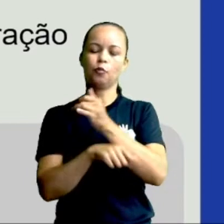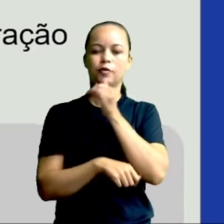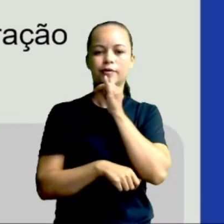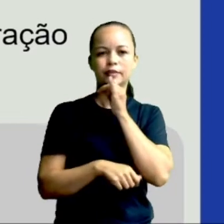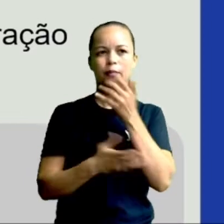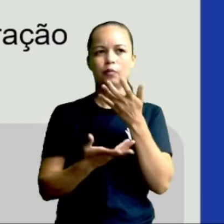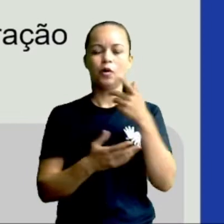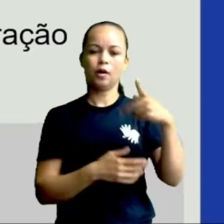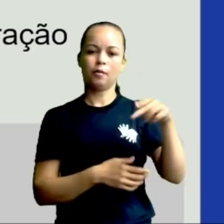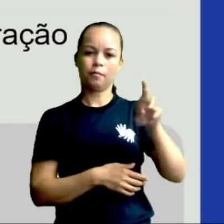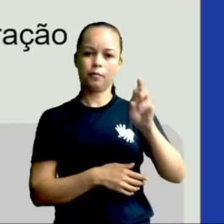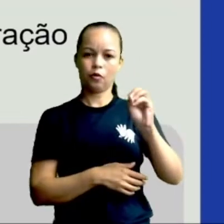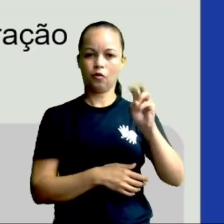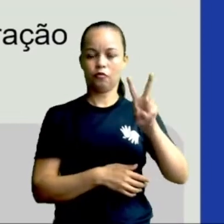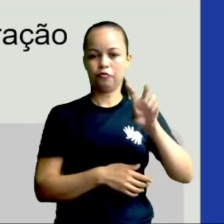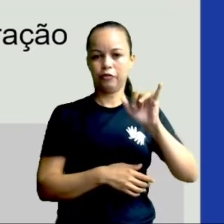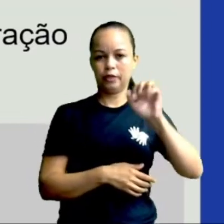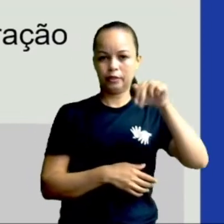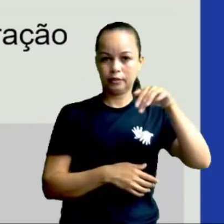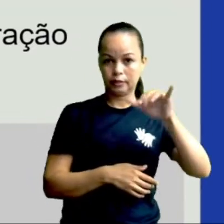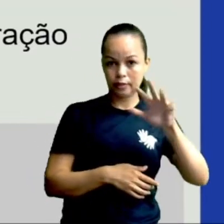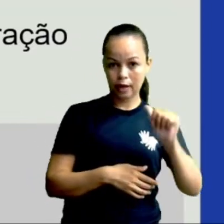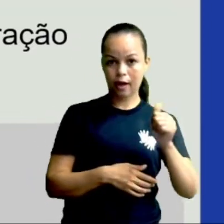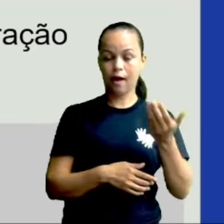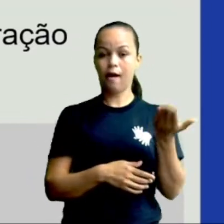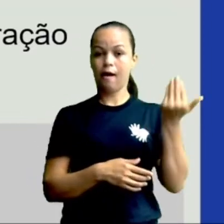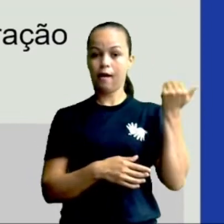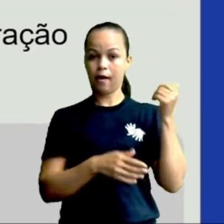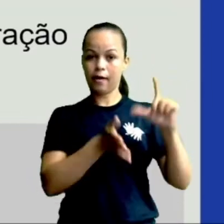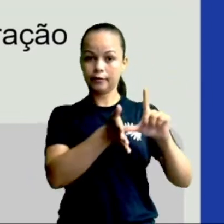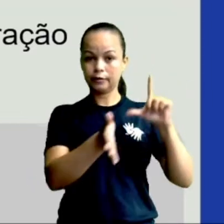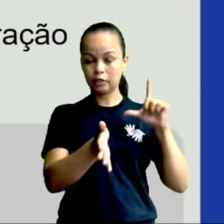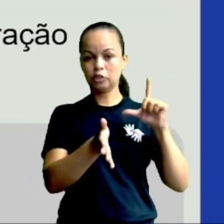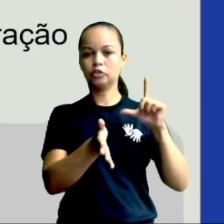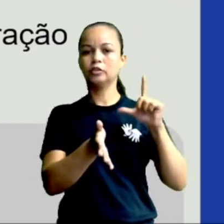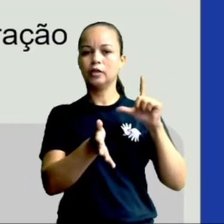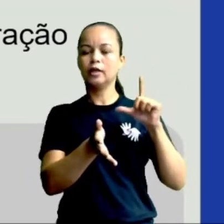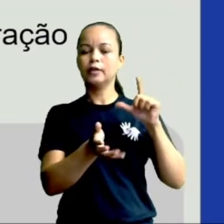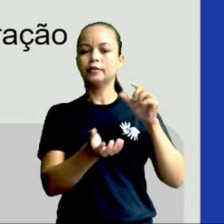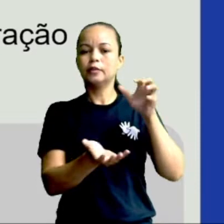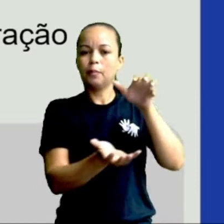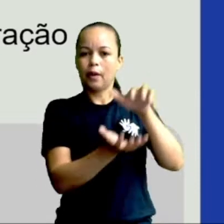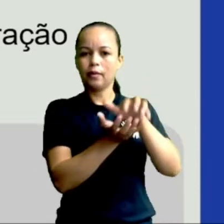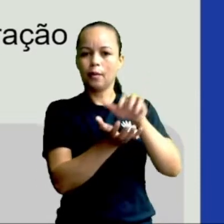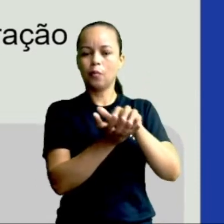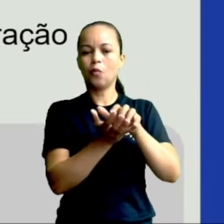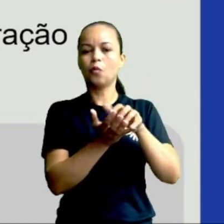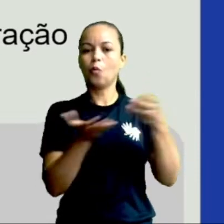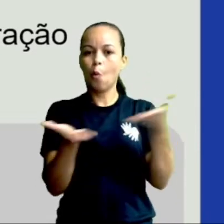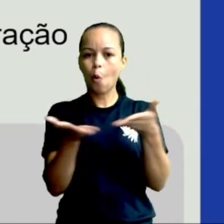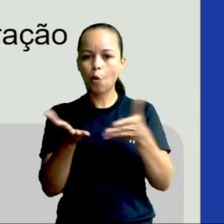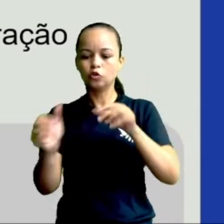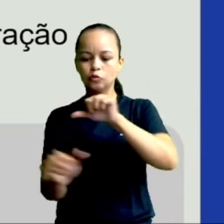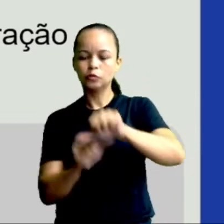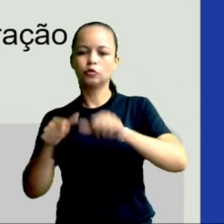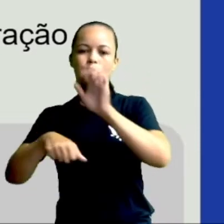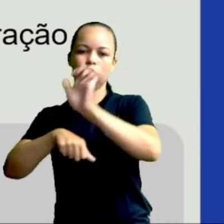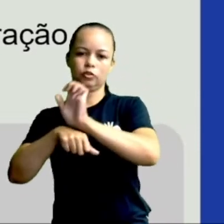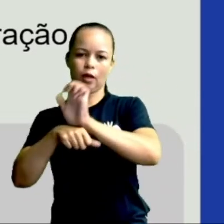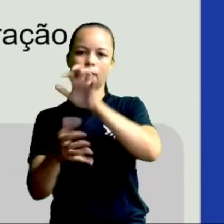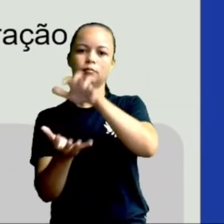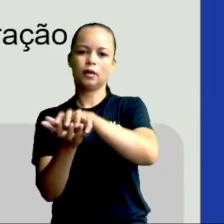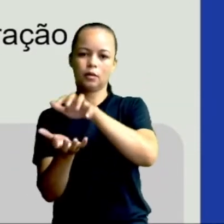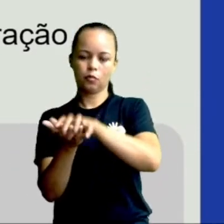exemplo, a província de Pernambuco, agora, hoje né, desde a proclamação da República, Estado de Pernambuco. E eles passaram